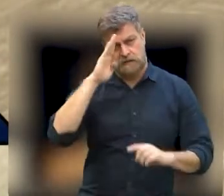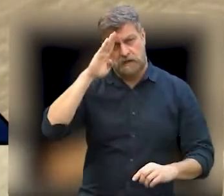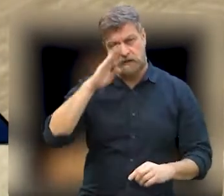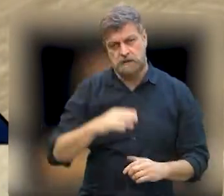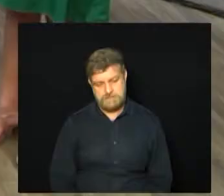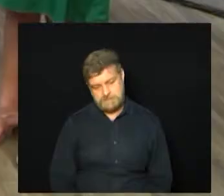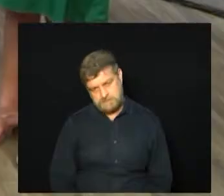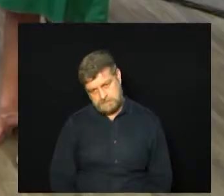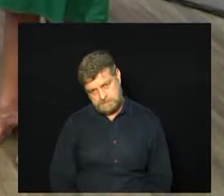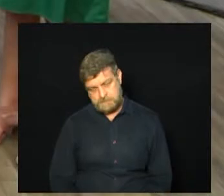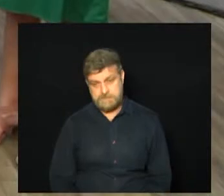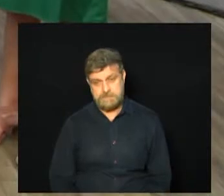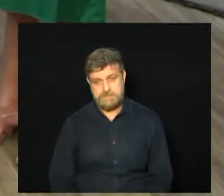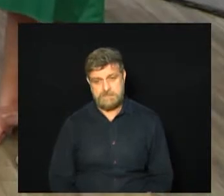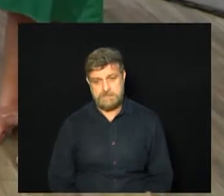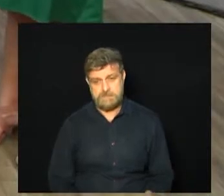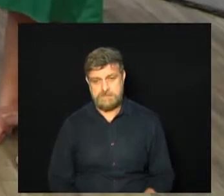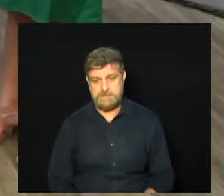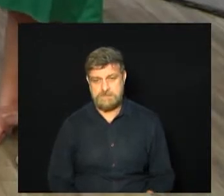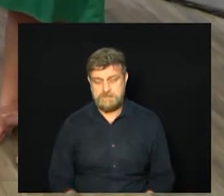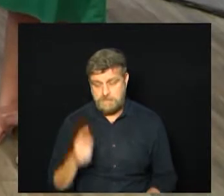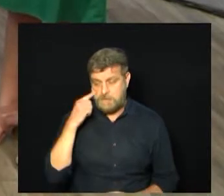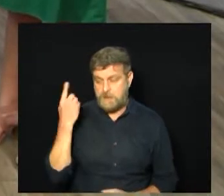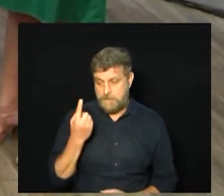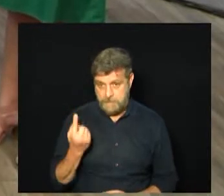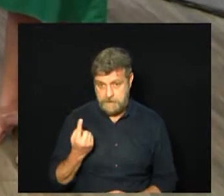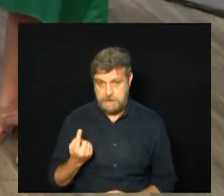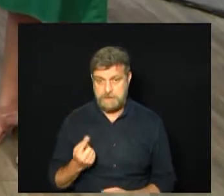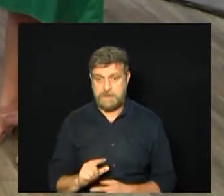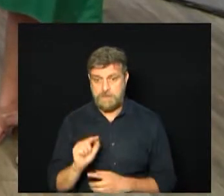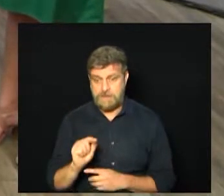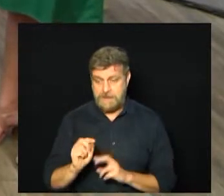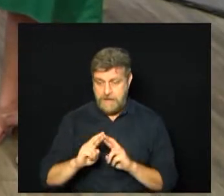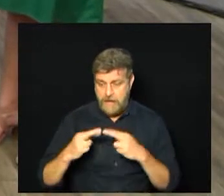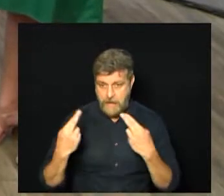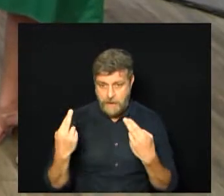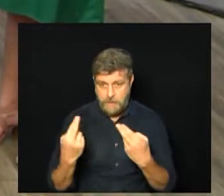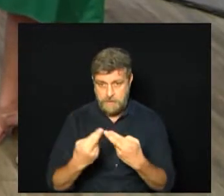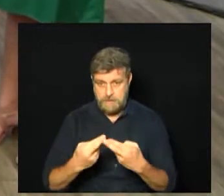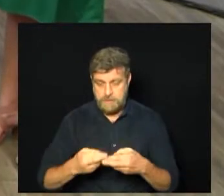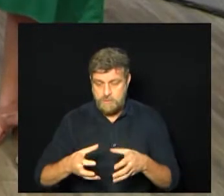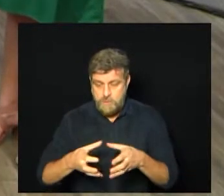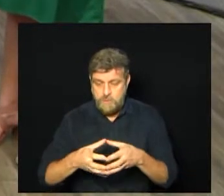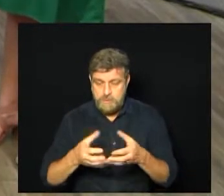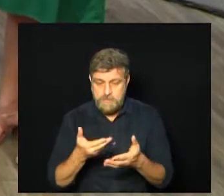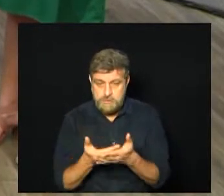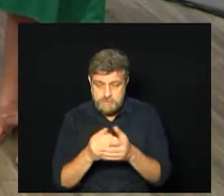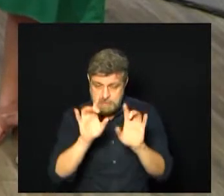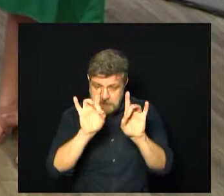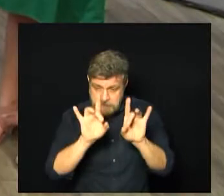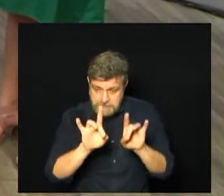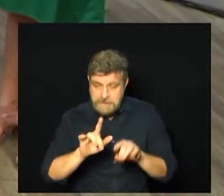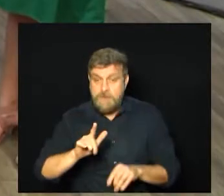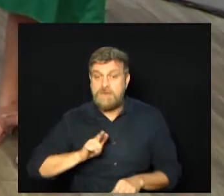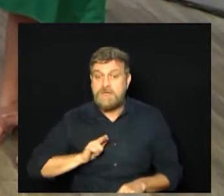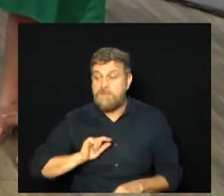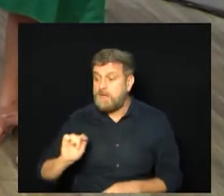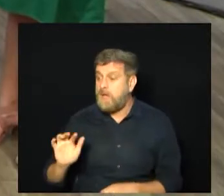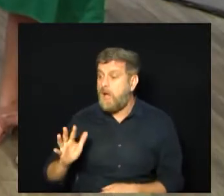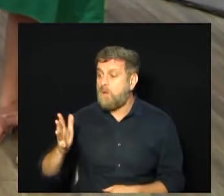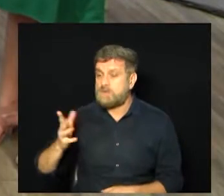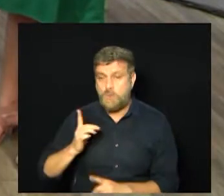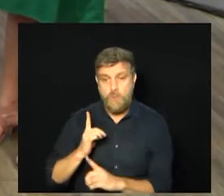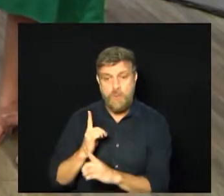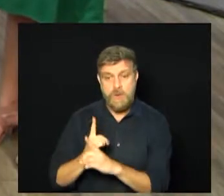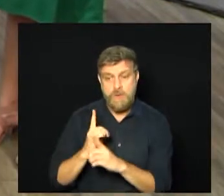para 2022? E Mirna Abreu, além desta reunião da Comissão Especial de Estudos, nós tivemos também um